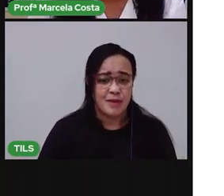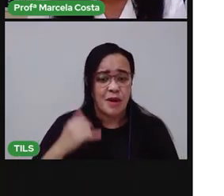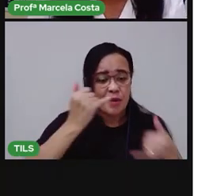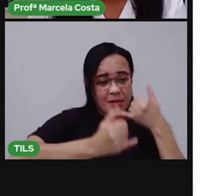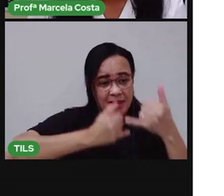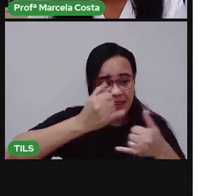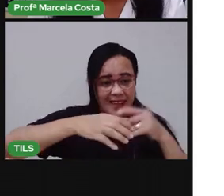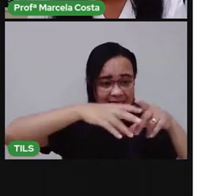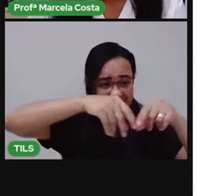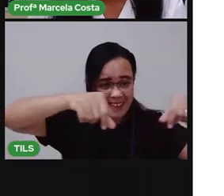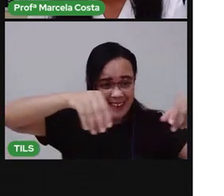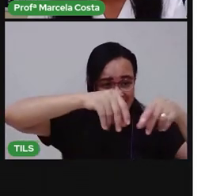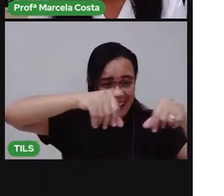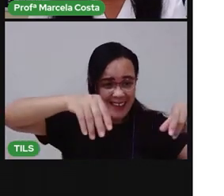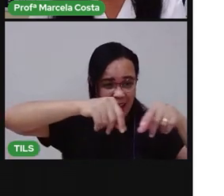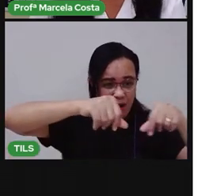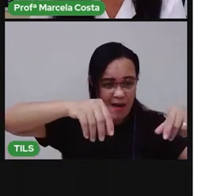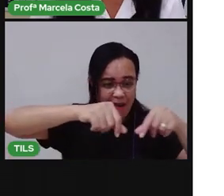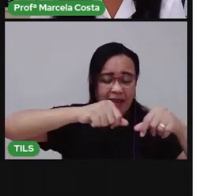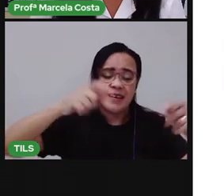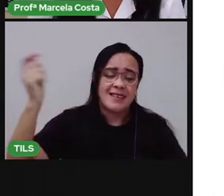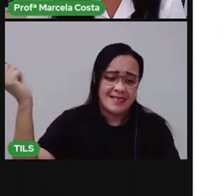É muito legal, não é isso?